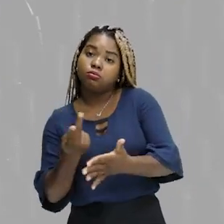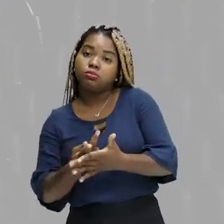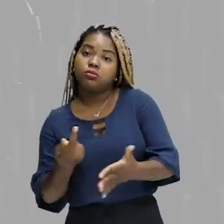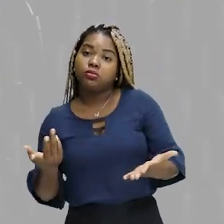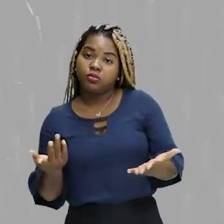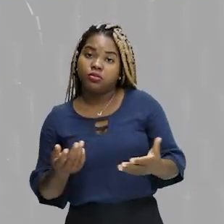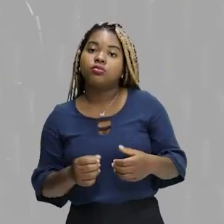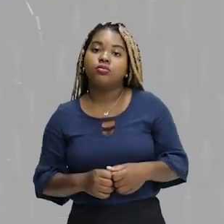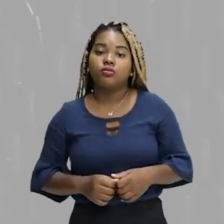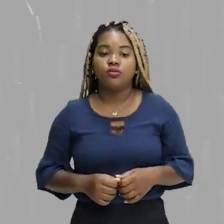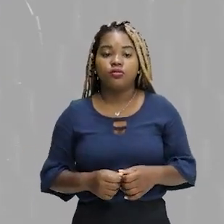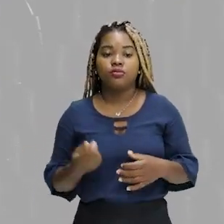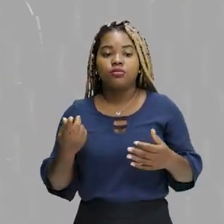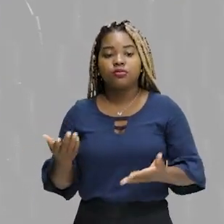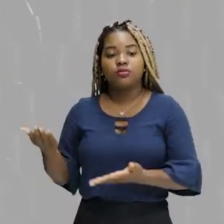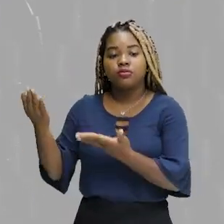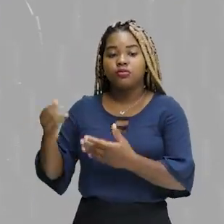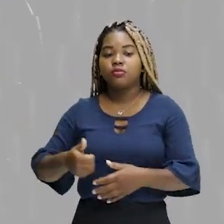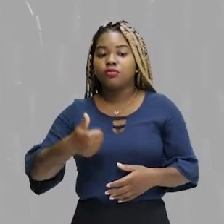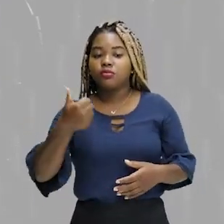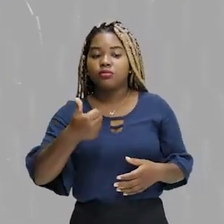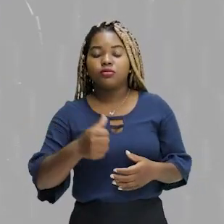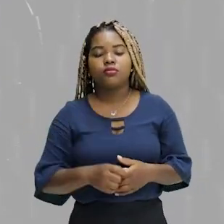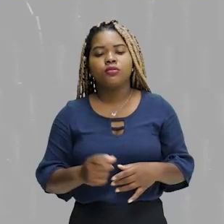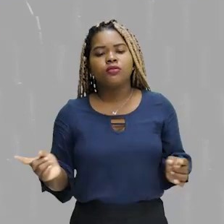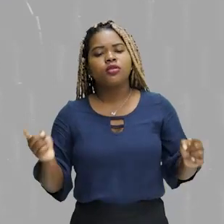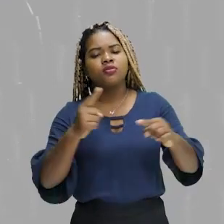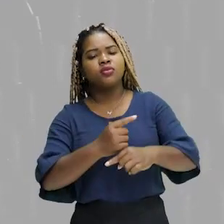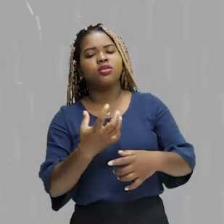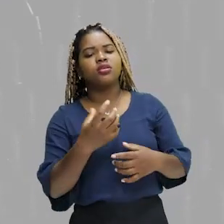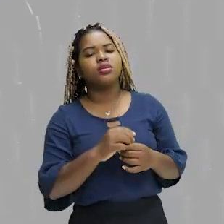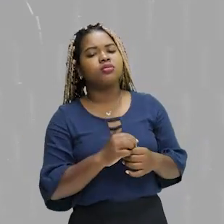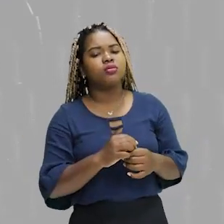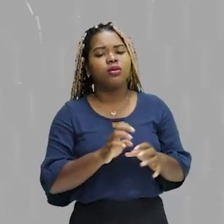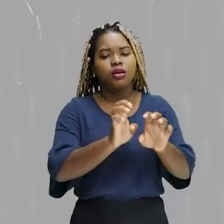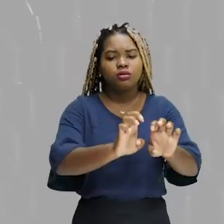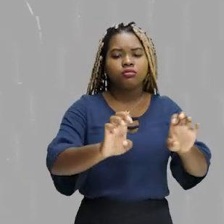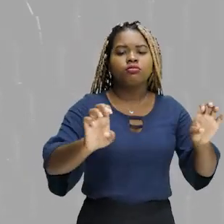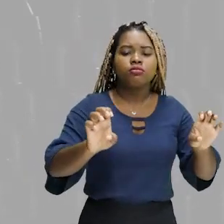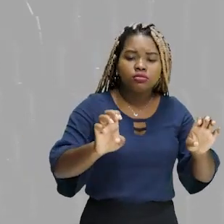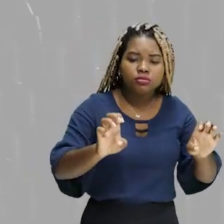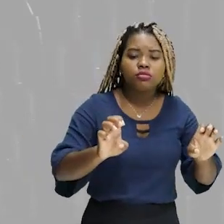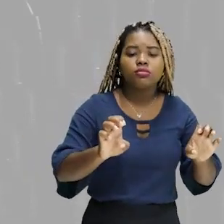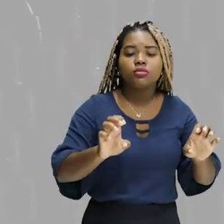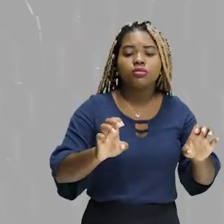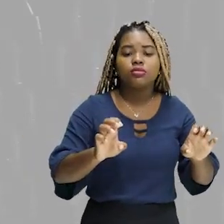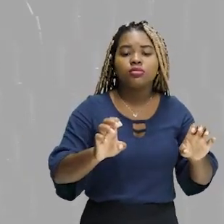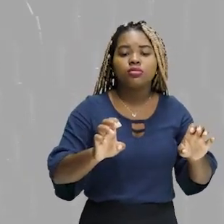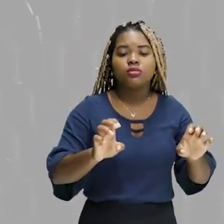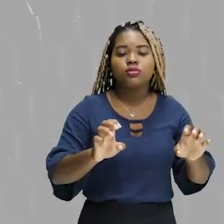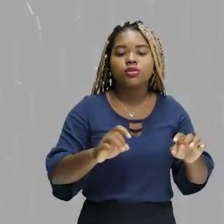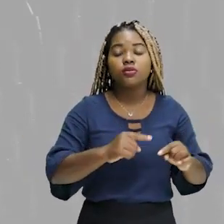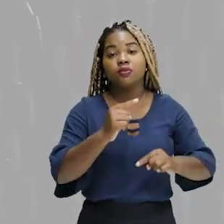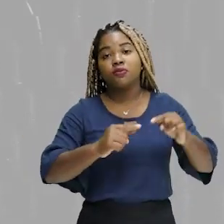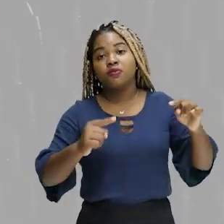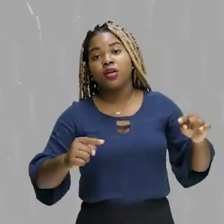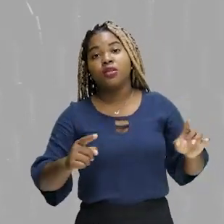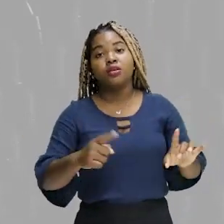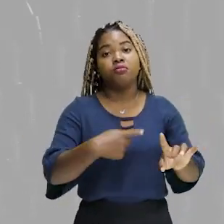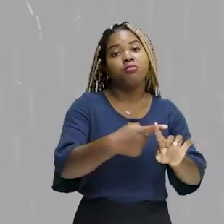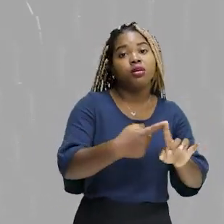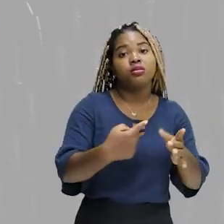se ela está errada. Invertendo o sentido da equação, o sinal da entalpia não varia. Errado,